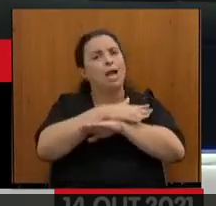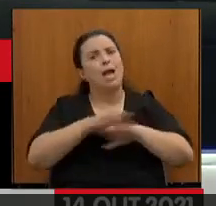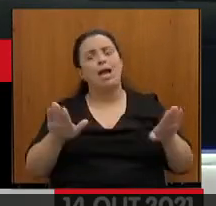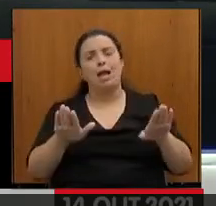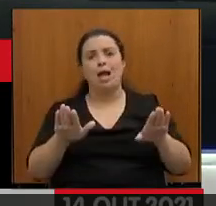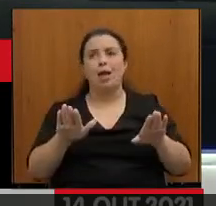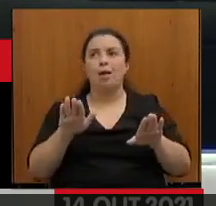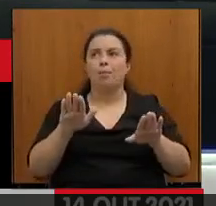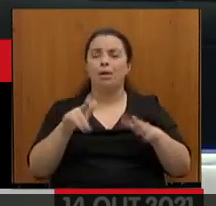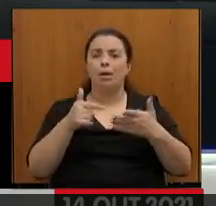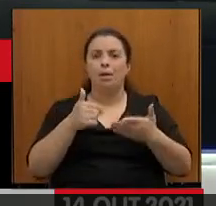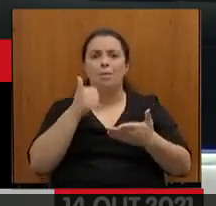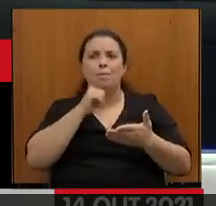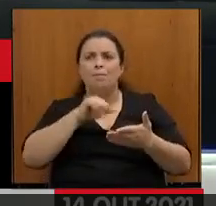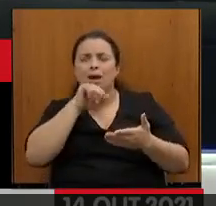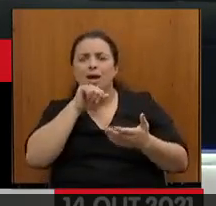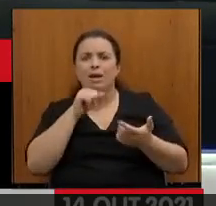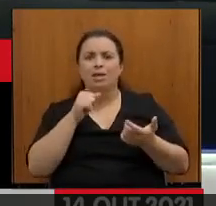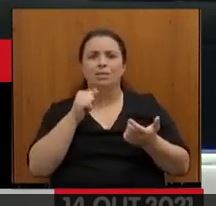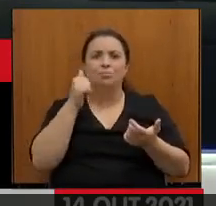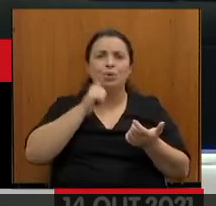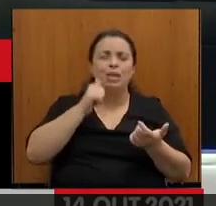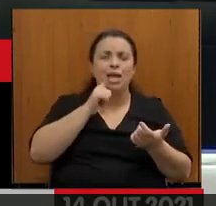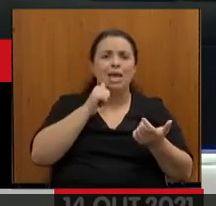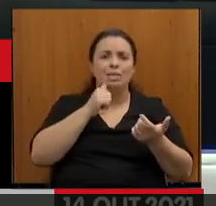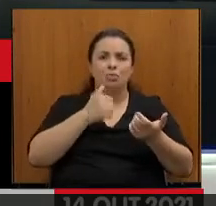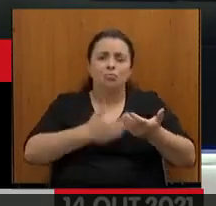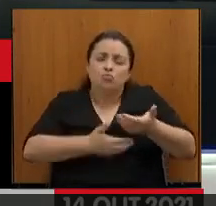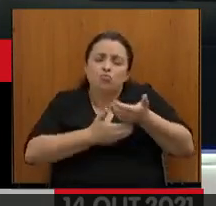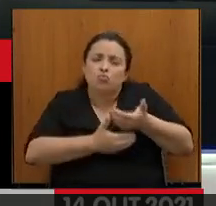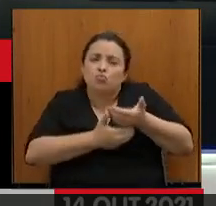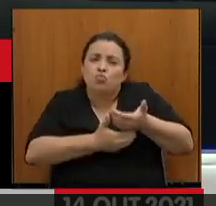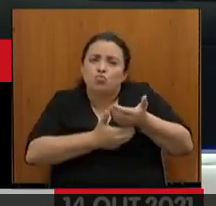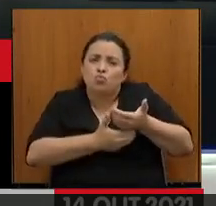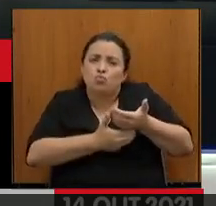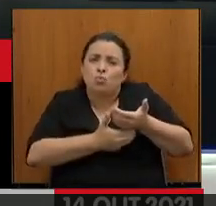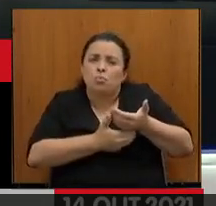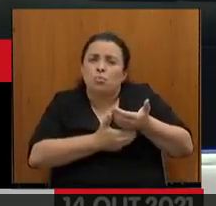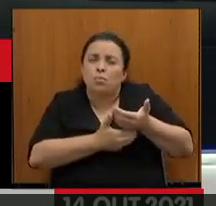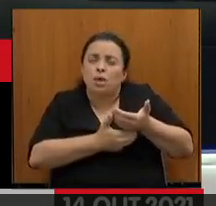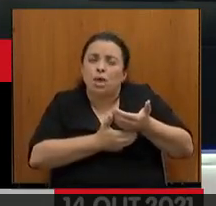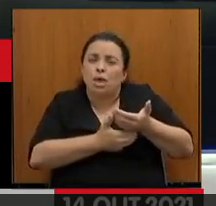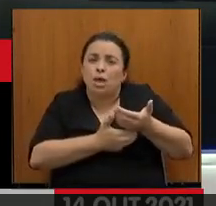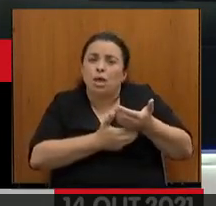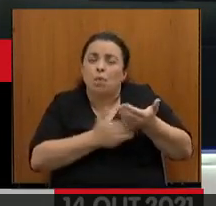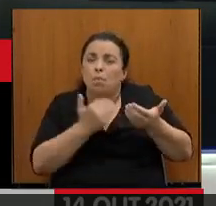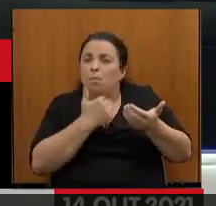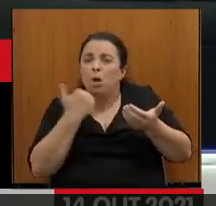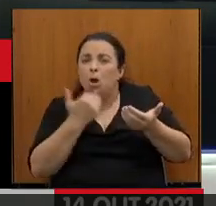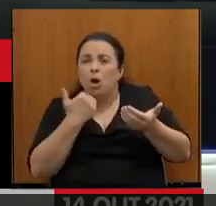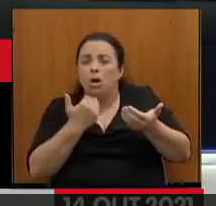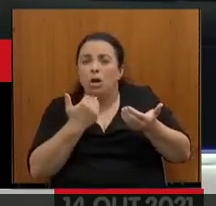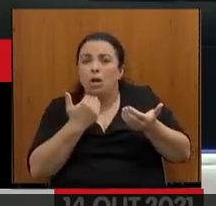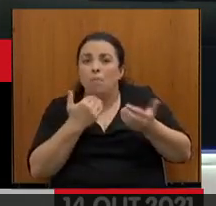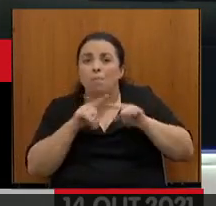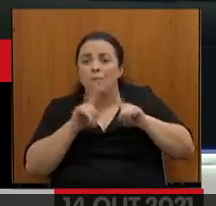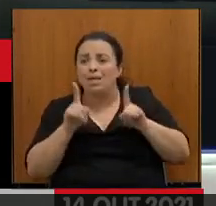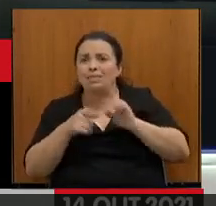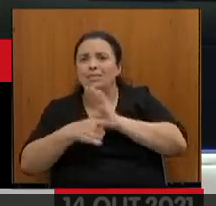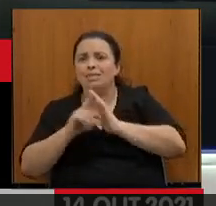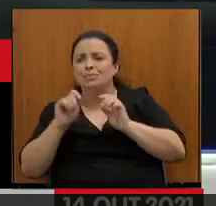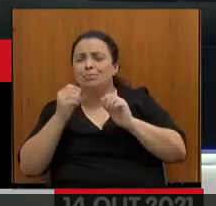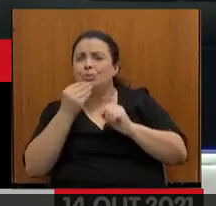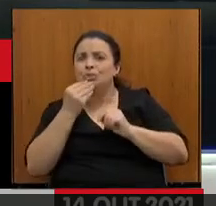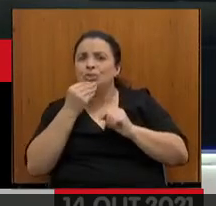mulheres, mães e de recém-nascidos, com números que nos deixam tristes, e